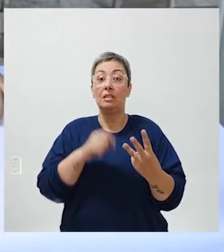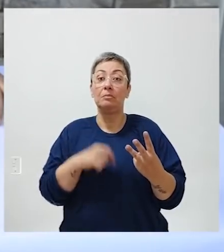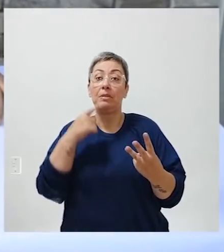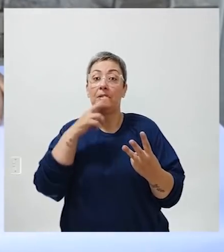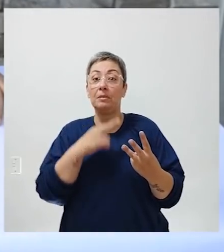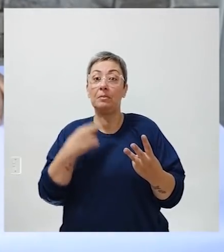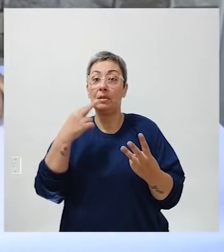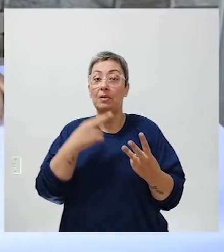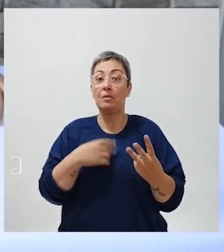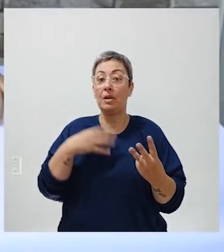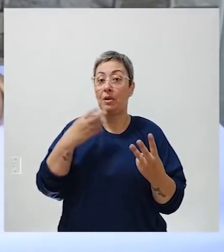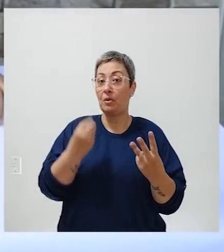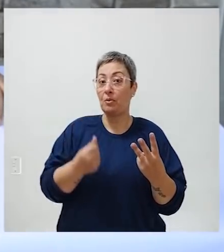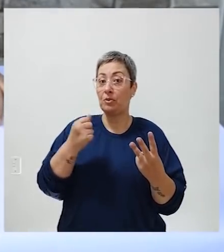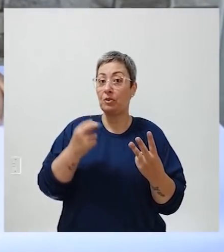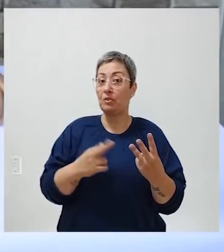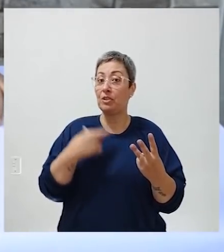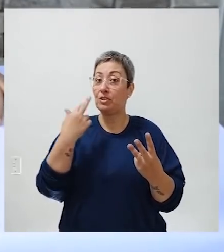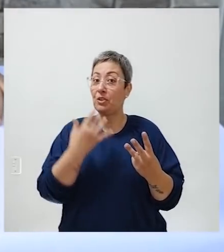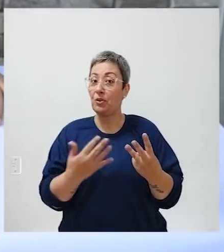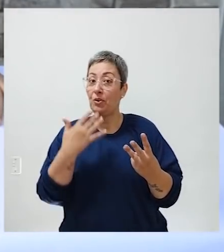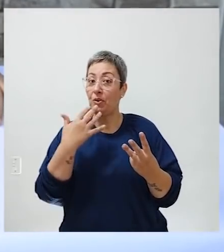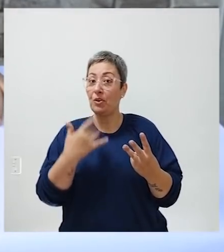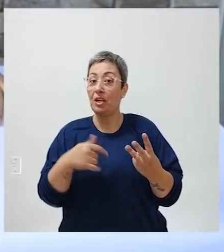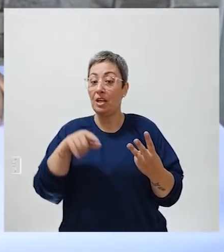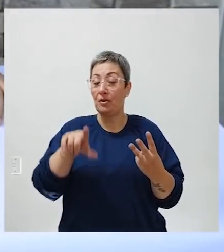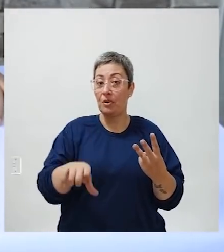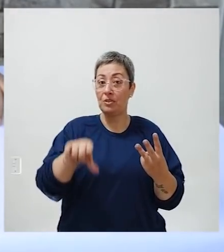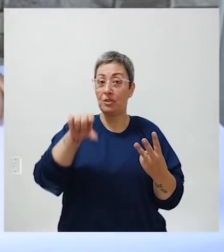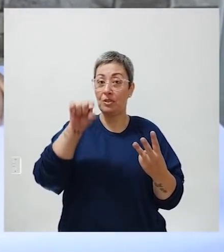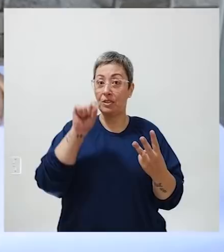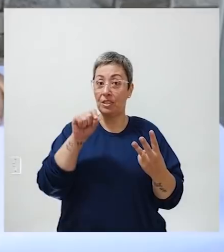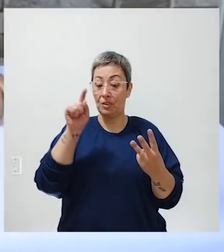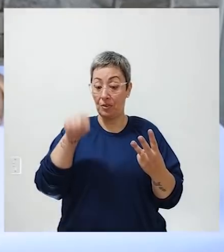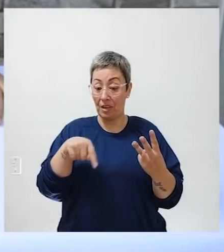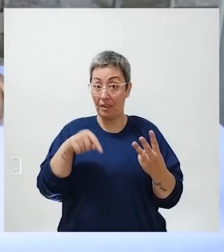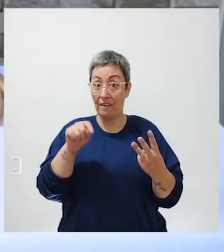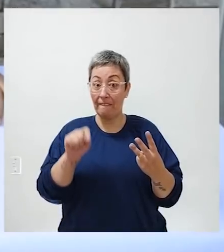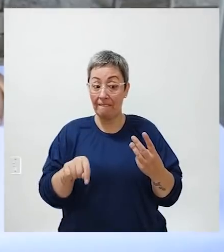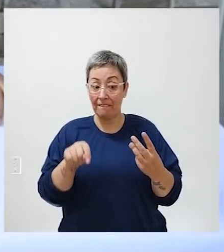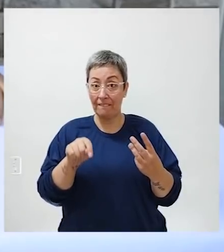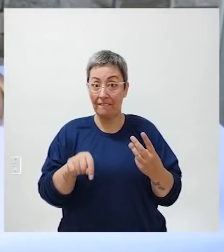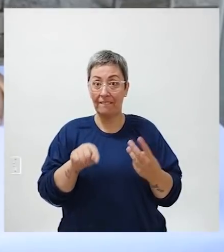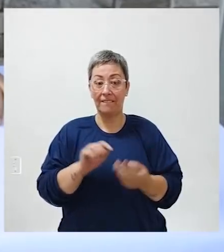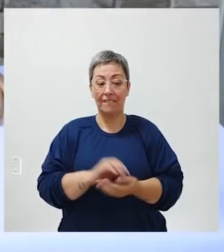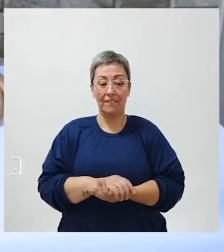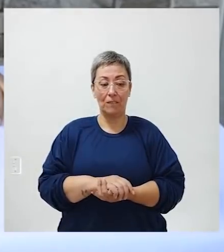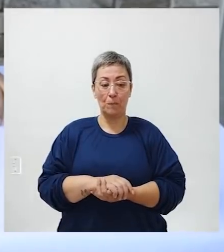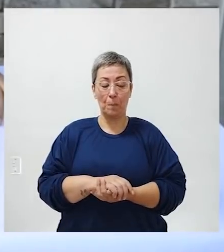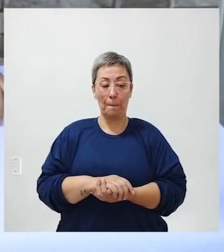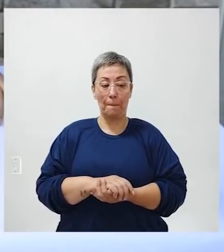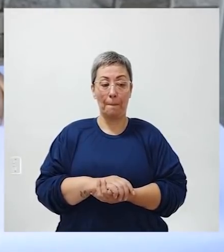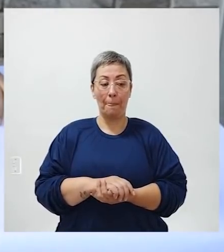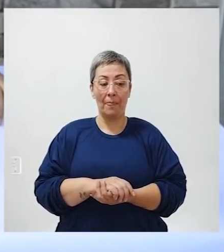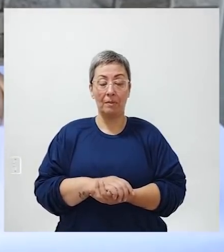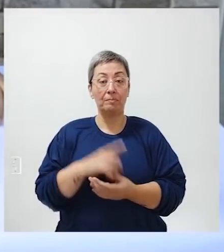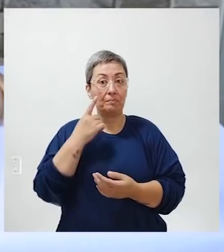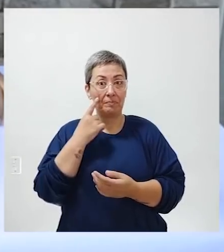Unidunite, salame mingue, o sorvete colorido escolhido foi